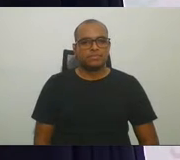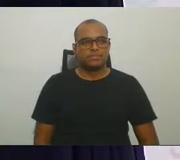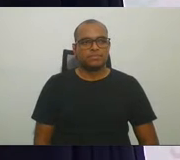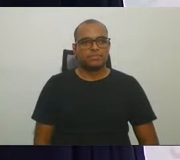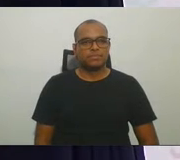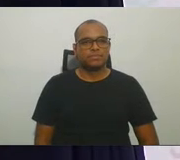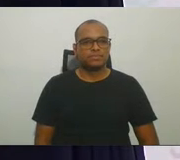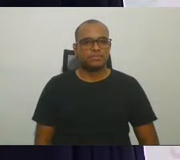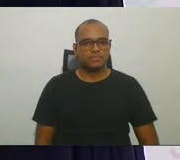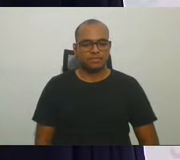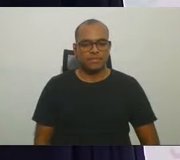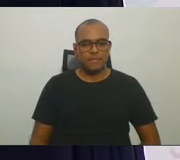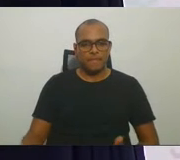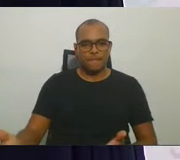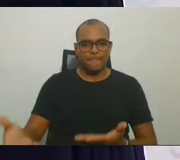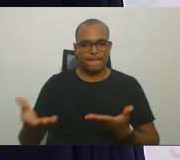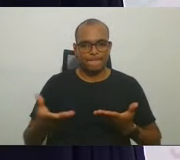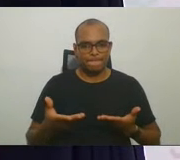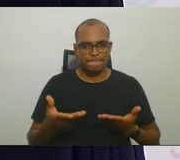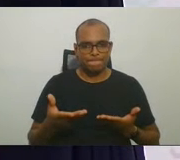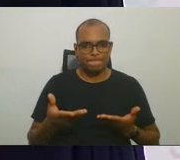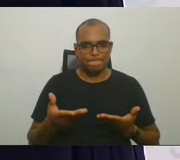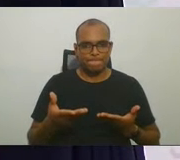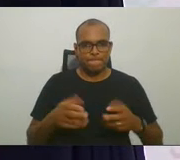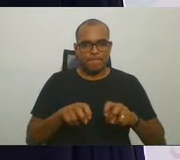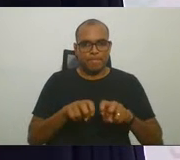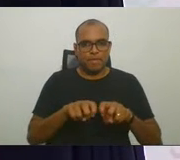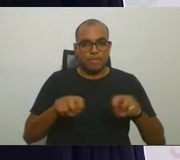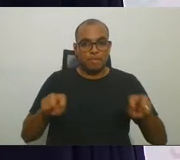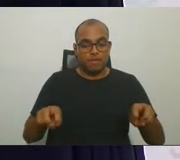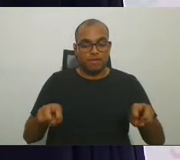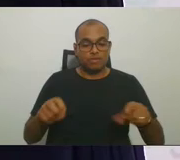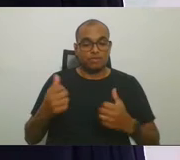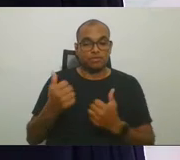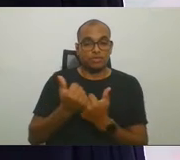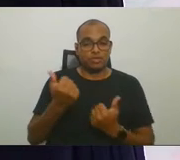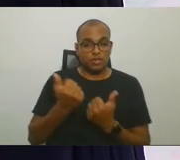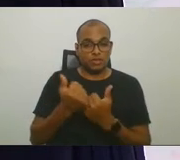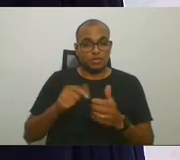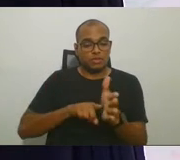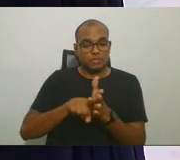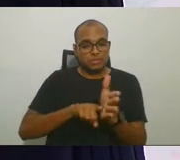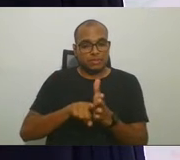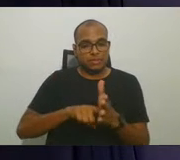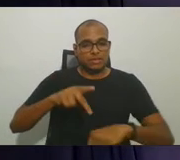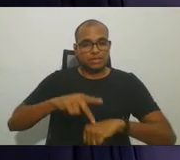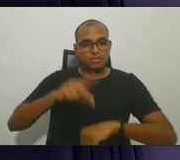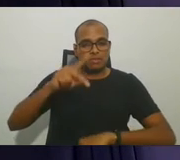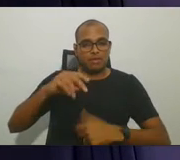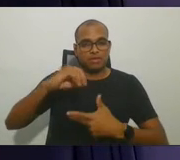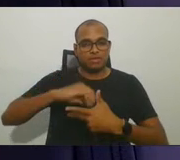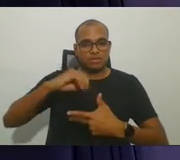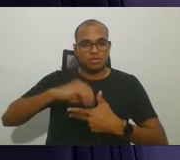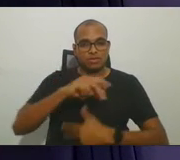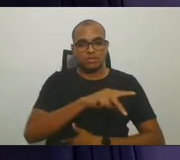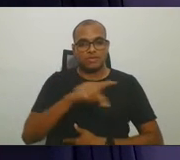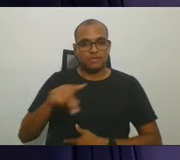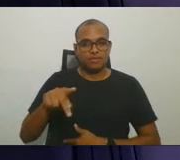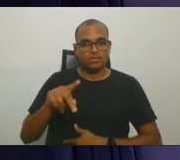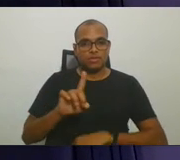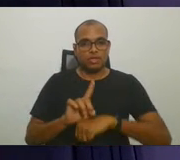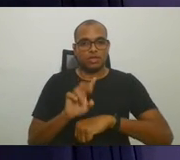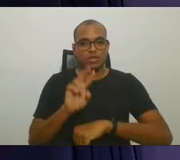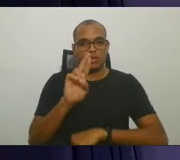Convidamos ao palco a diretora de pesquisa e pós-graduação da Unesc, professora doutora Patrícia